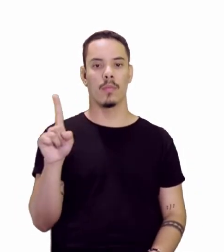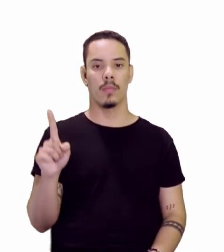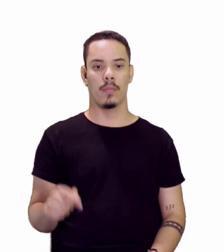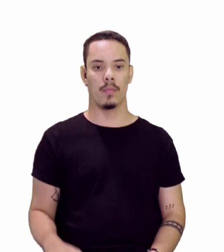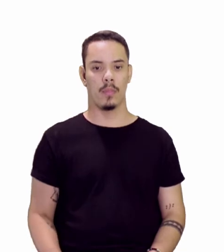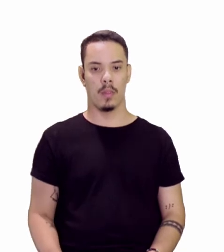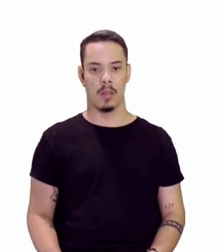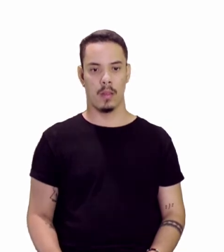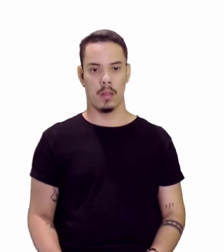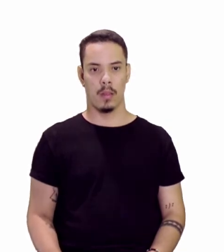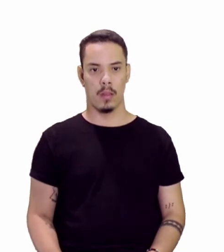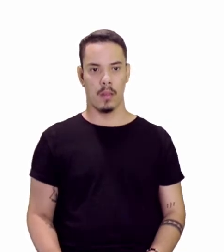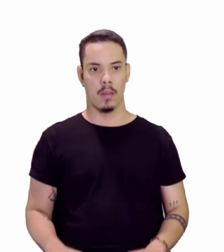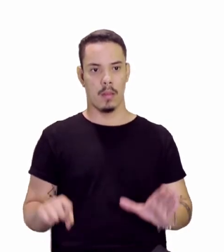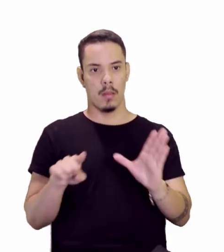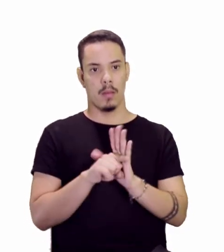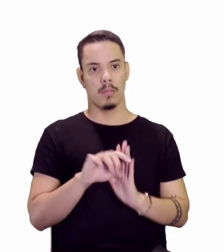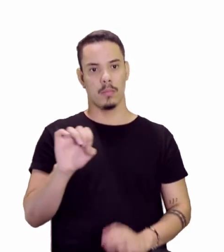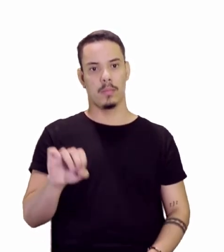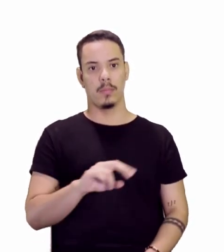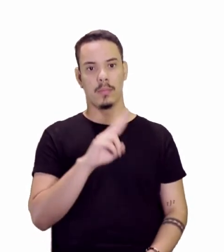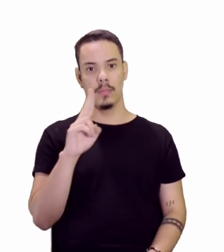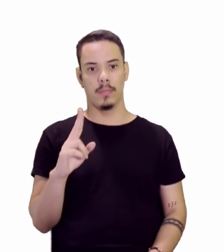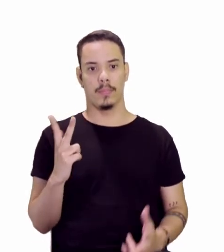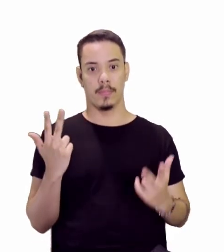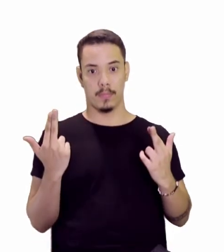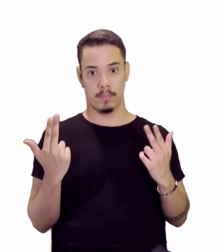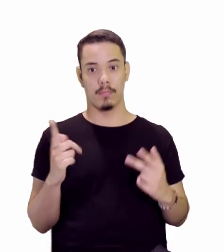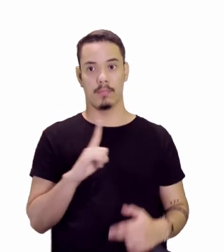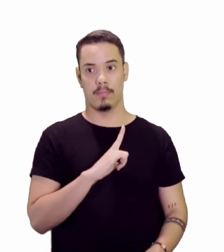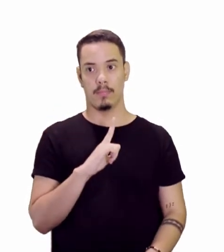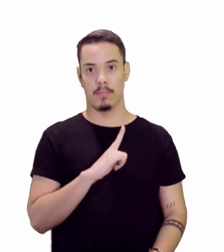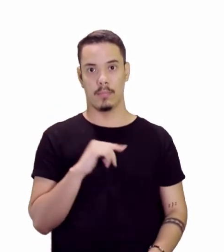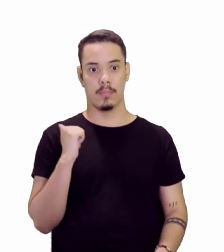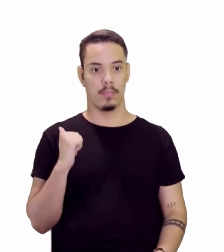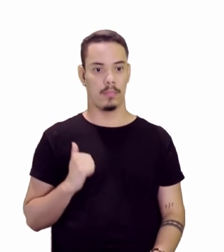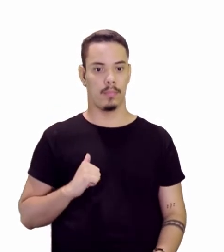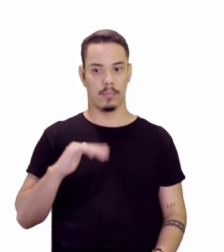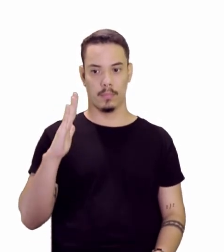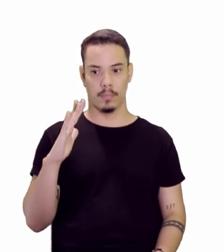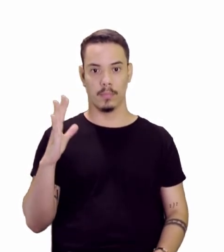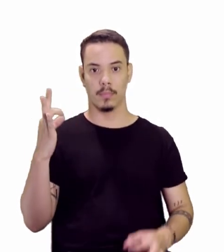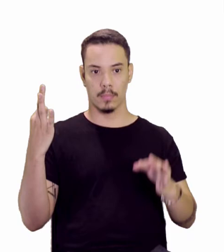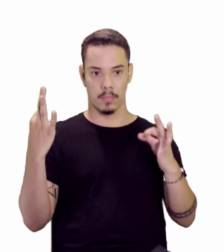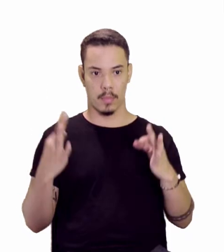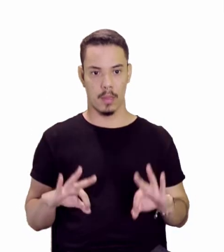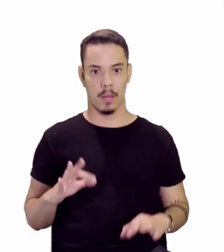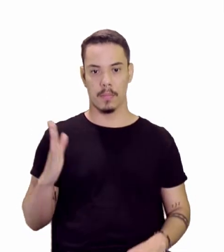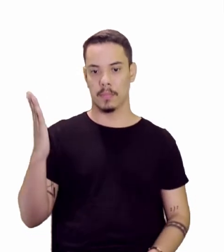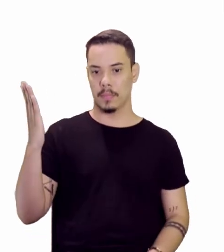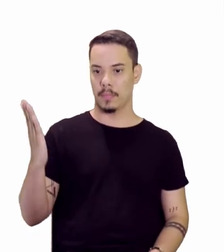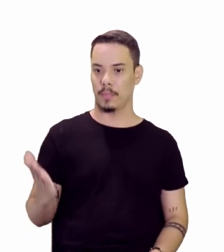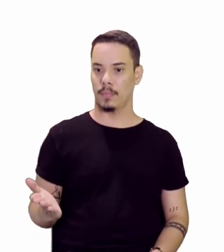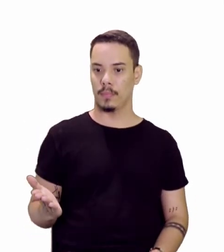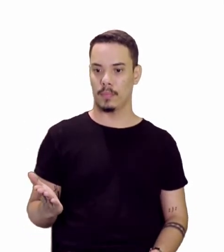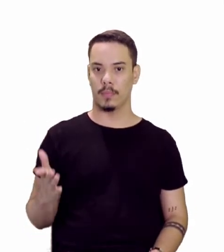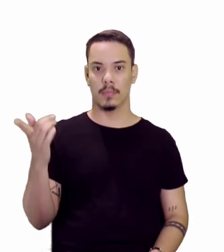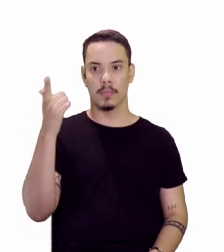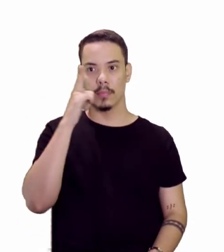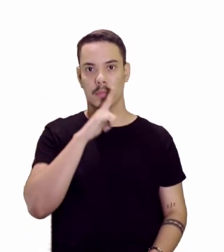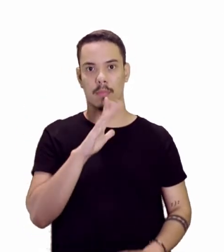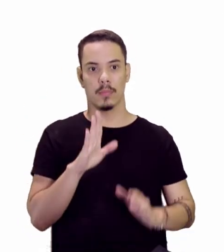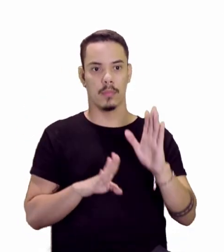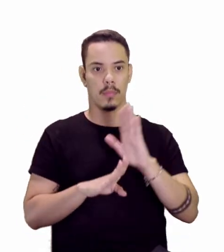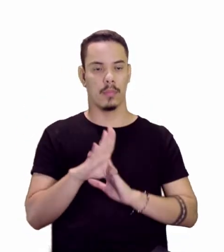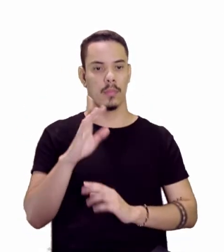menor igual... Vai ter o maior, né? Exatamente. Se for maior, com certeza, Vai atingir a superfície e